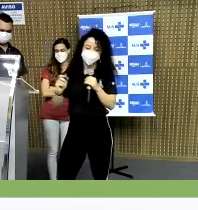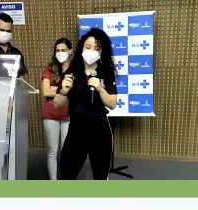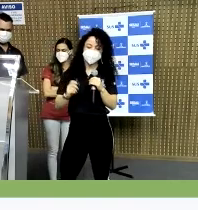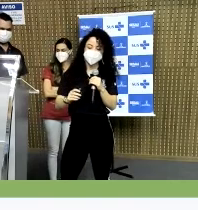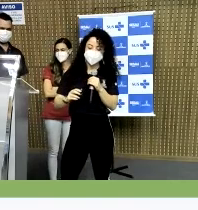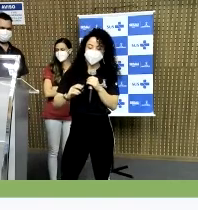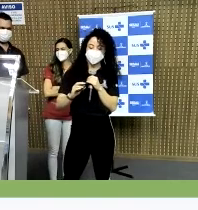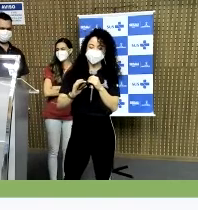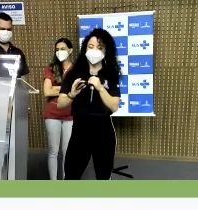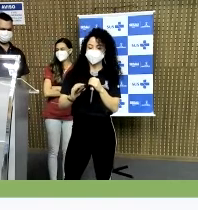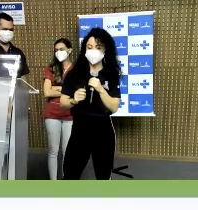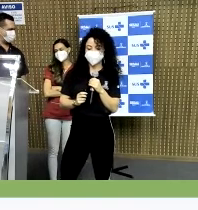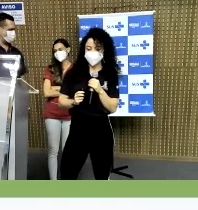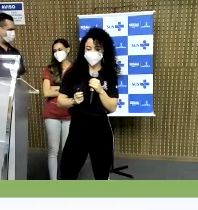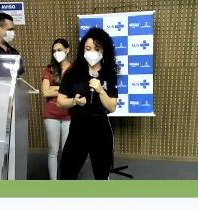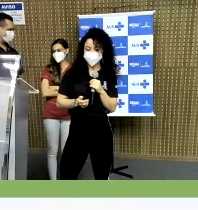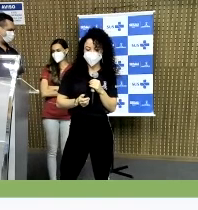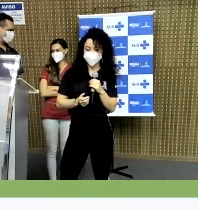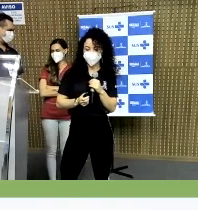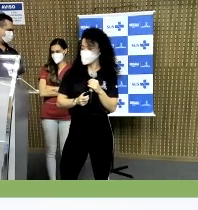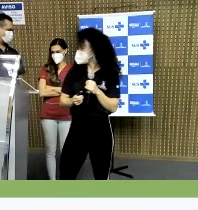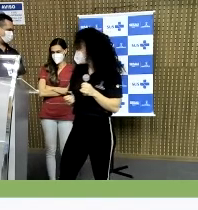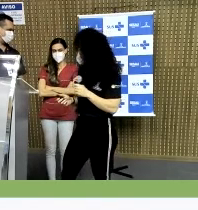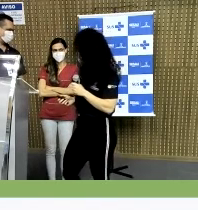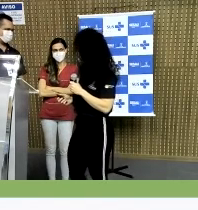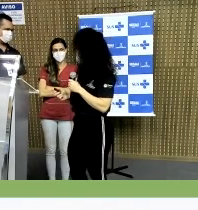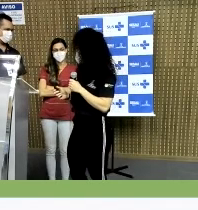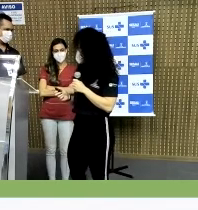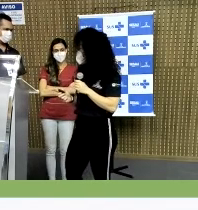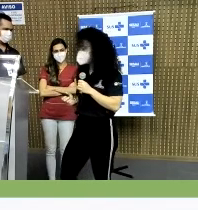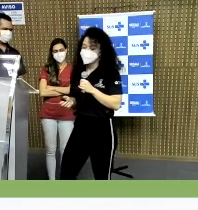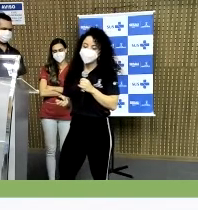dela. Em relação à atenção de saúde nutricional,